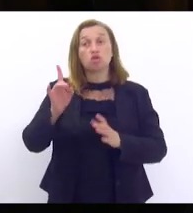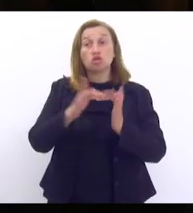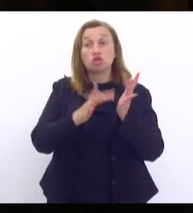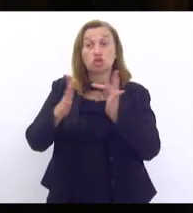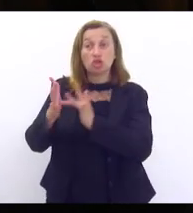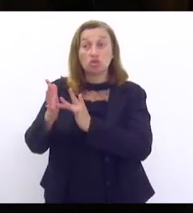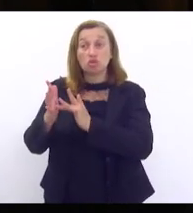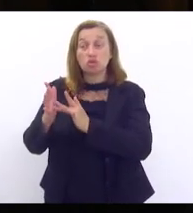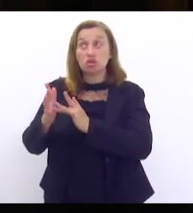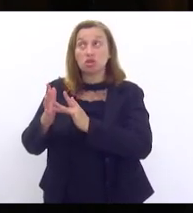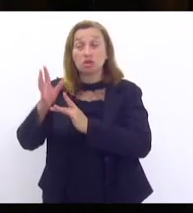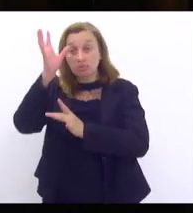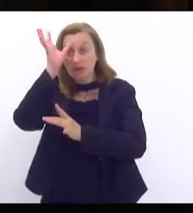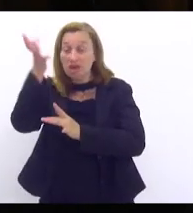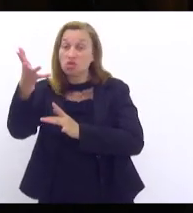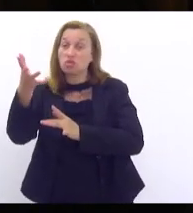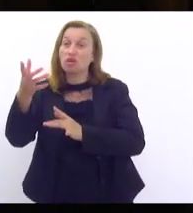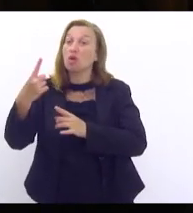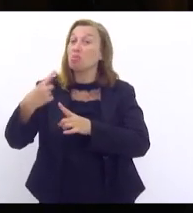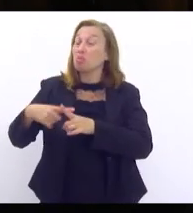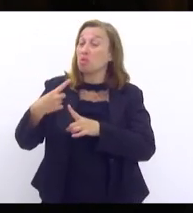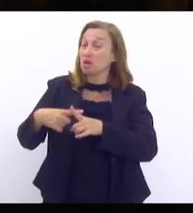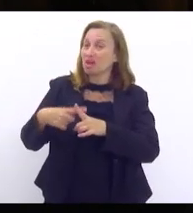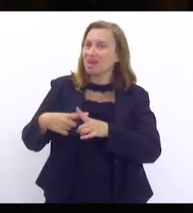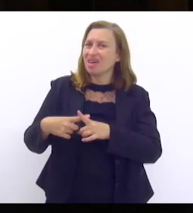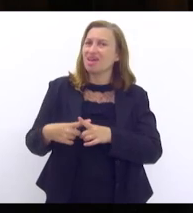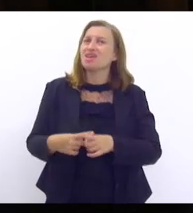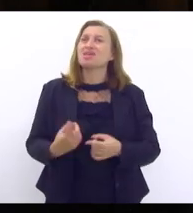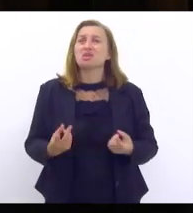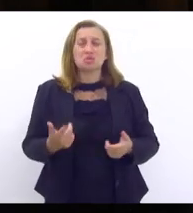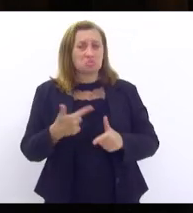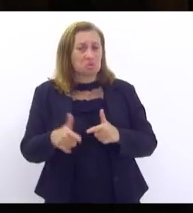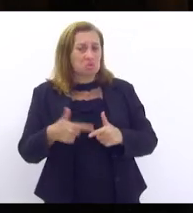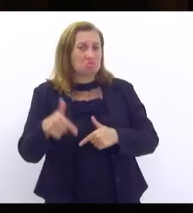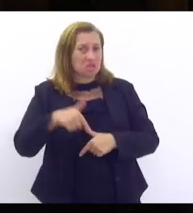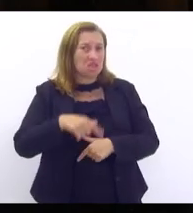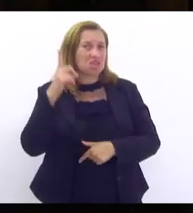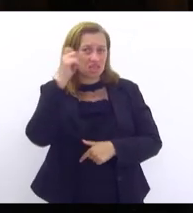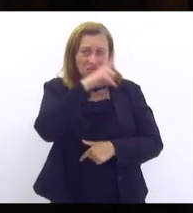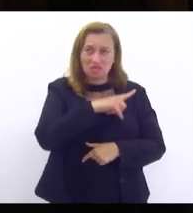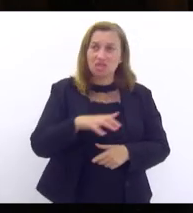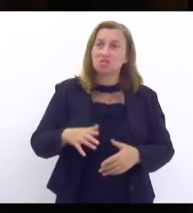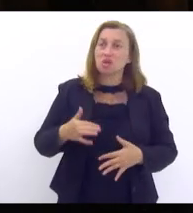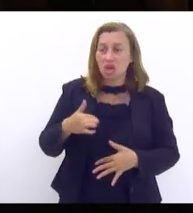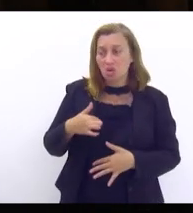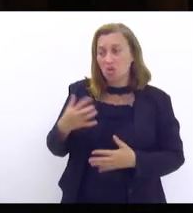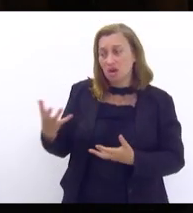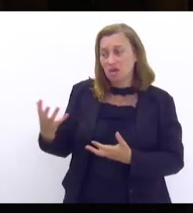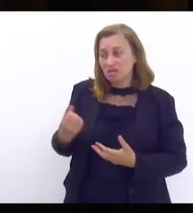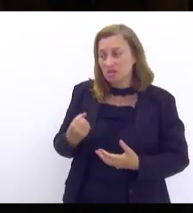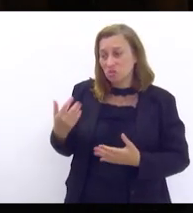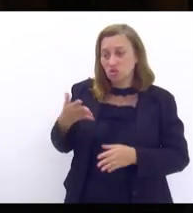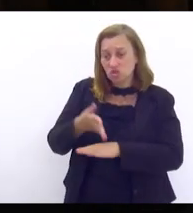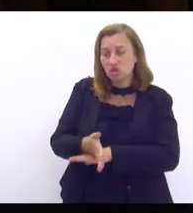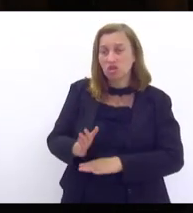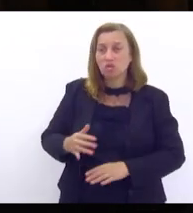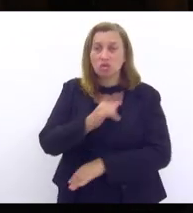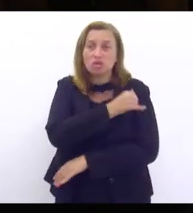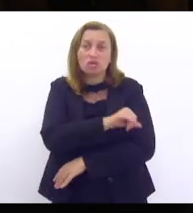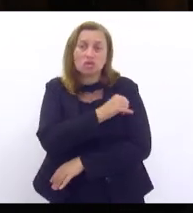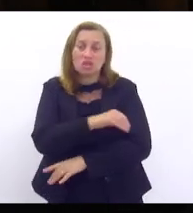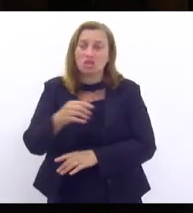para tentar resolver alguma coisa, deputado, porque a situação daqui se encontra caótica. Aí eu recebo, quando eu chego no Rio de Janeiro, eu já